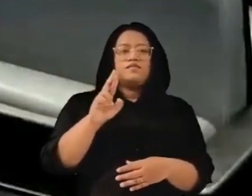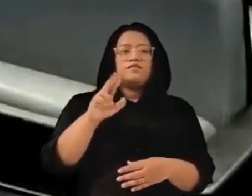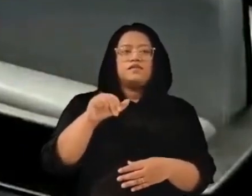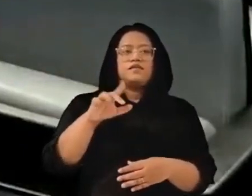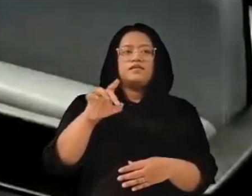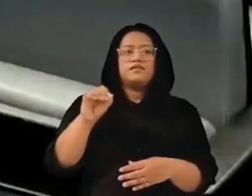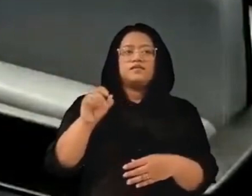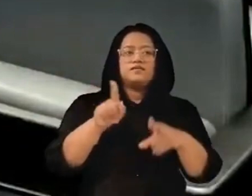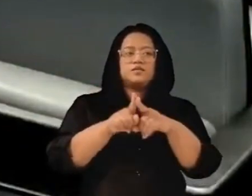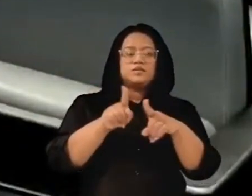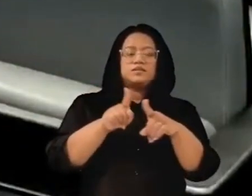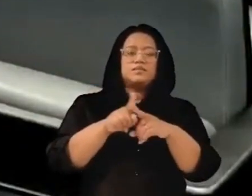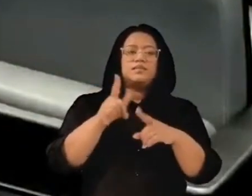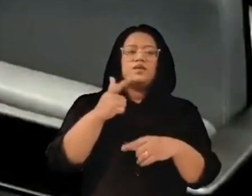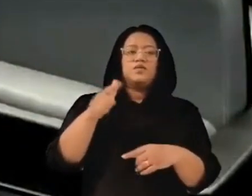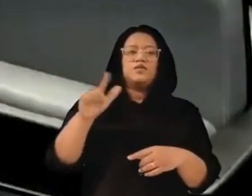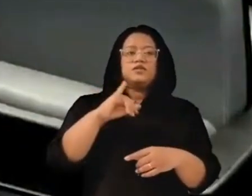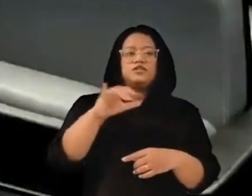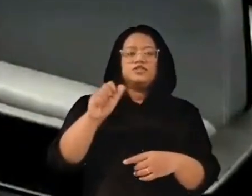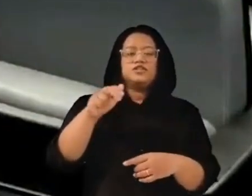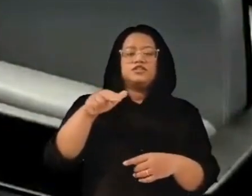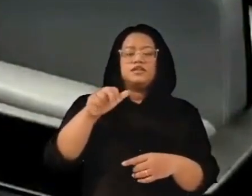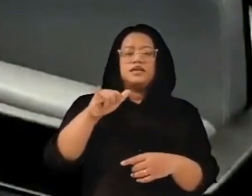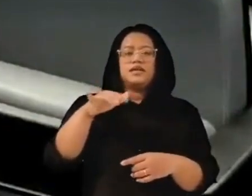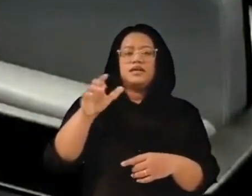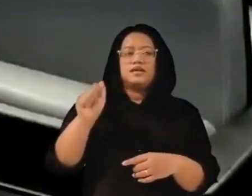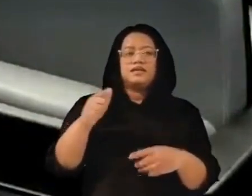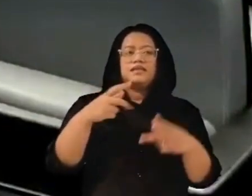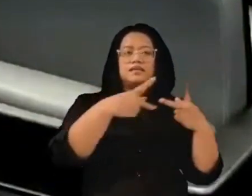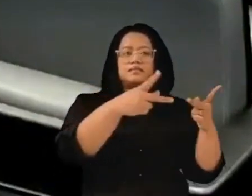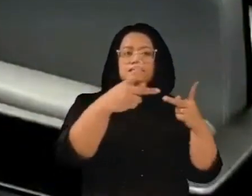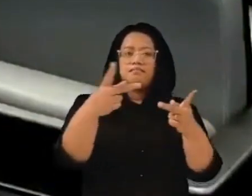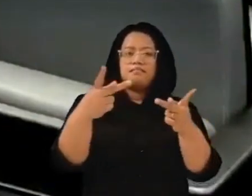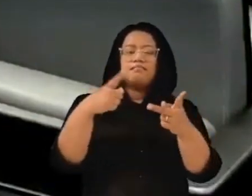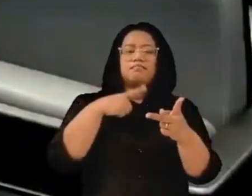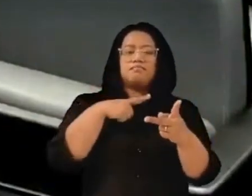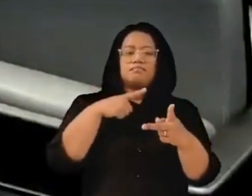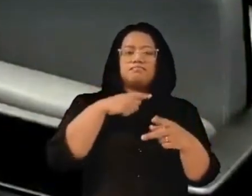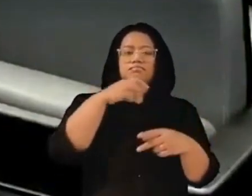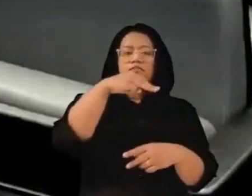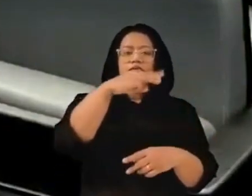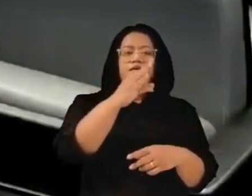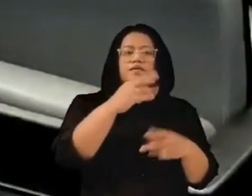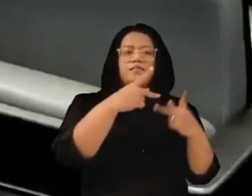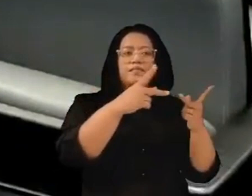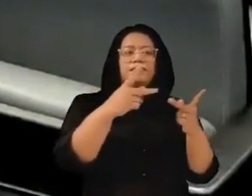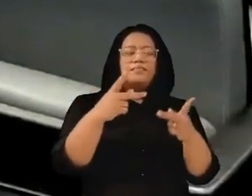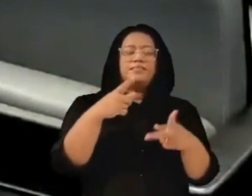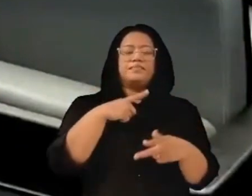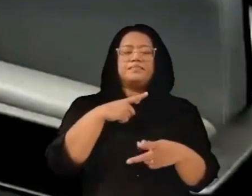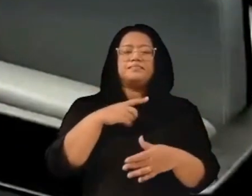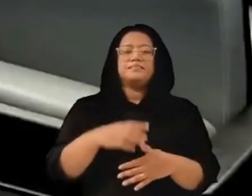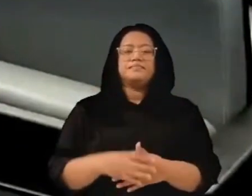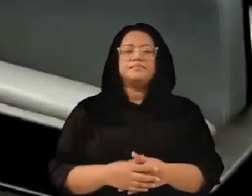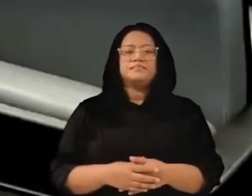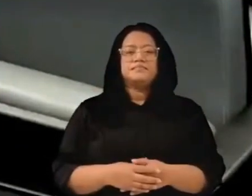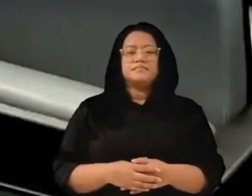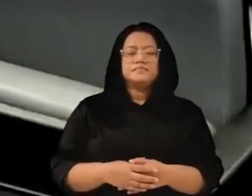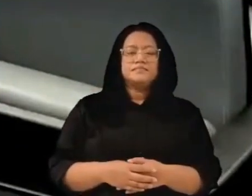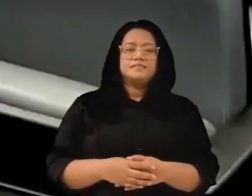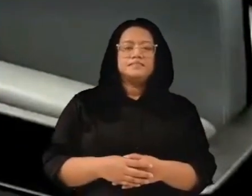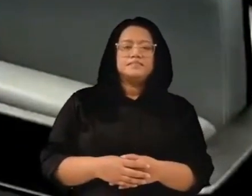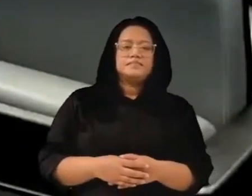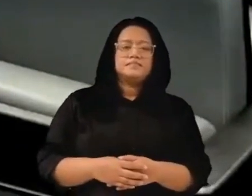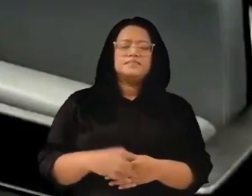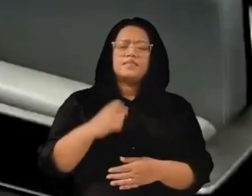e a Janaína passamos também pelo Mato Grosso do Sul, Ponta Porã, e uma coisa que sempre